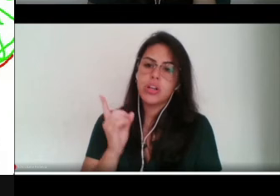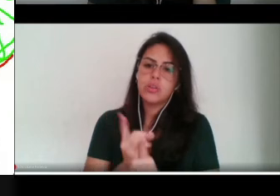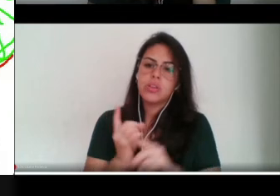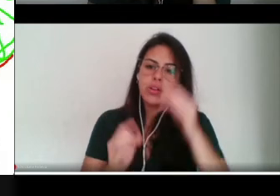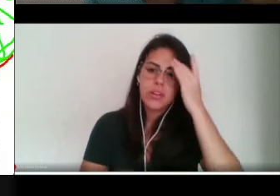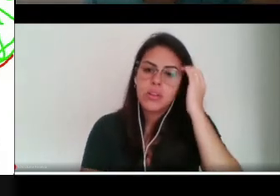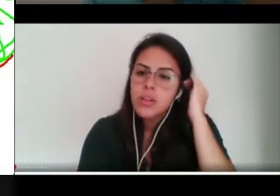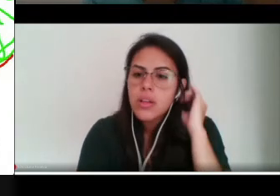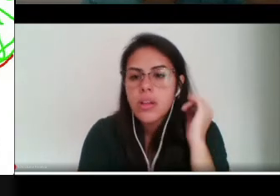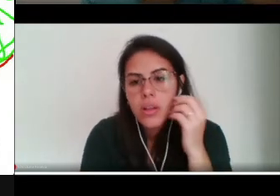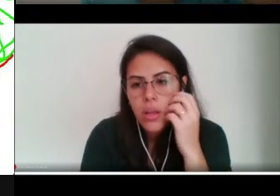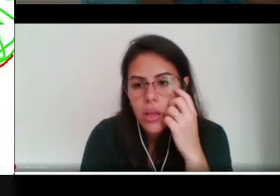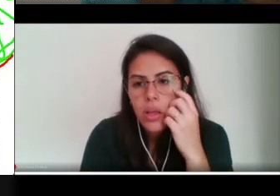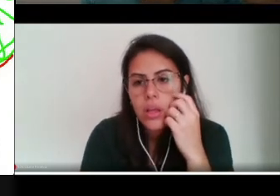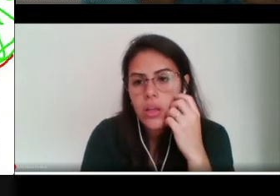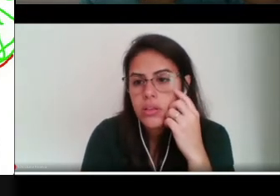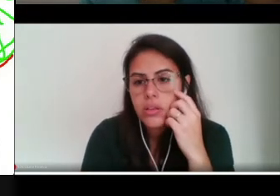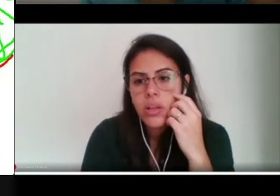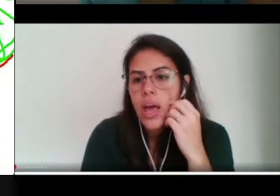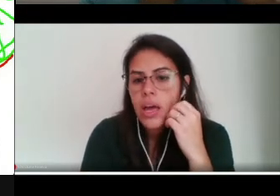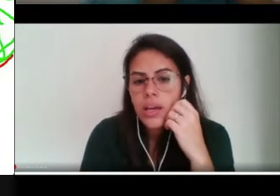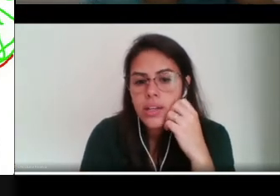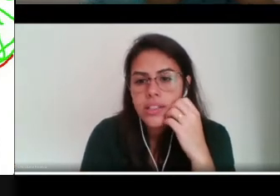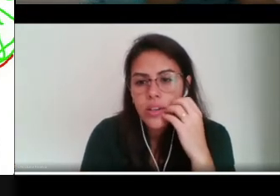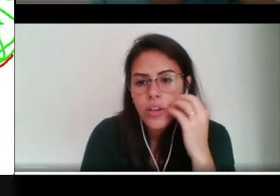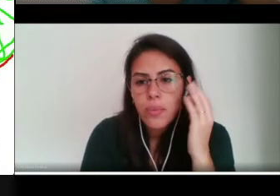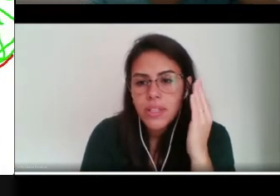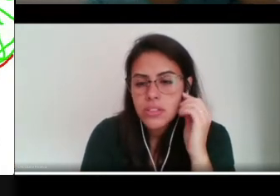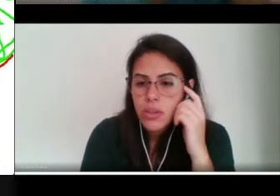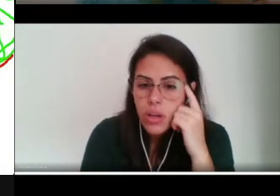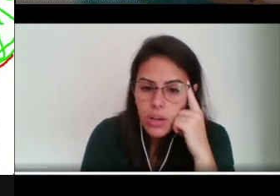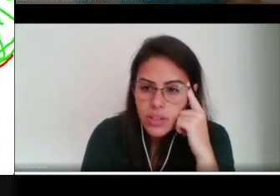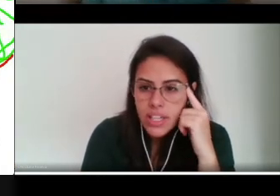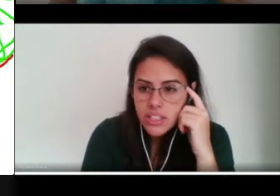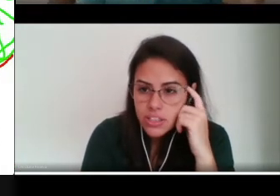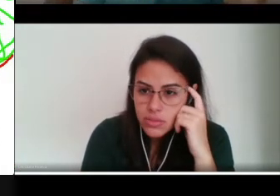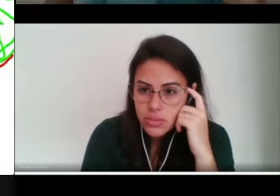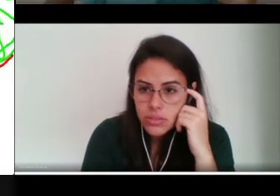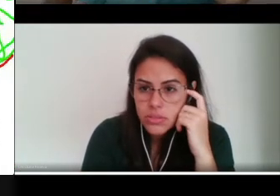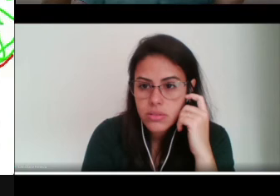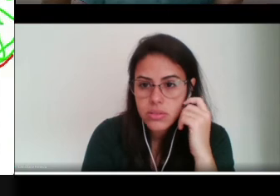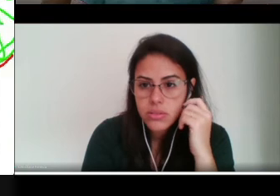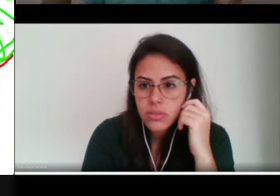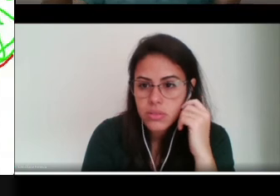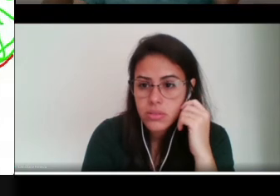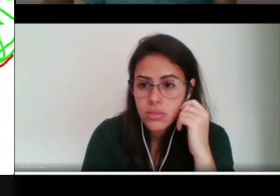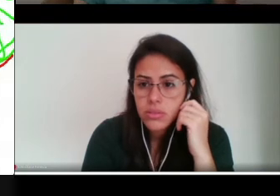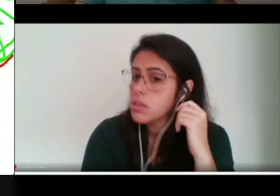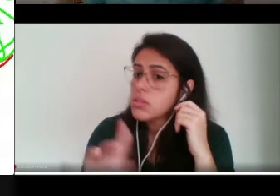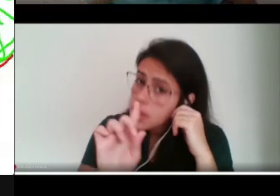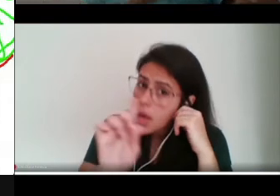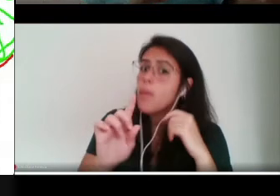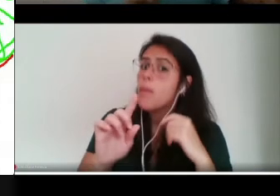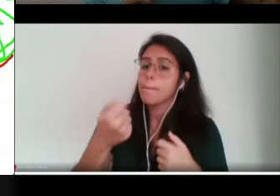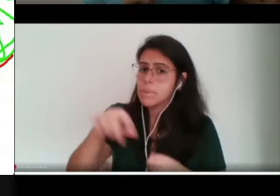negativo. Não, porque ele está pedindo um módulo. O que é o módulo? O módulo é o tamanho.